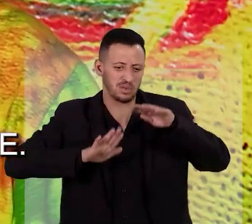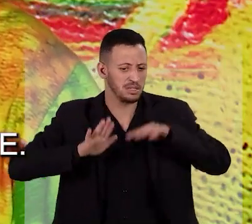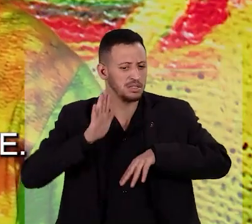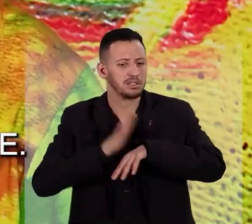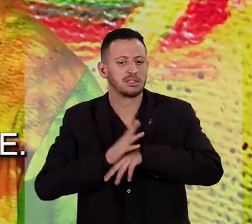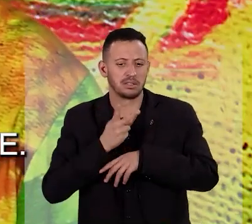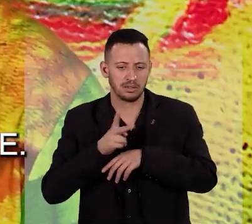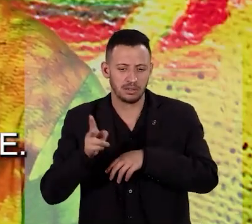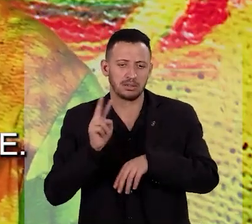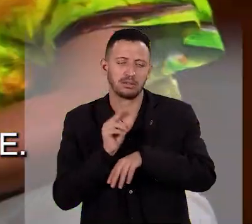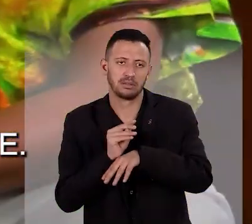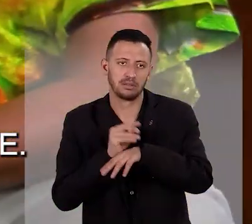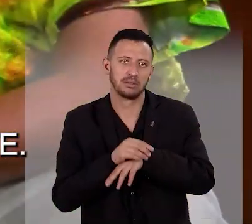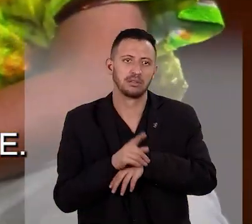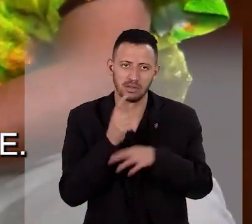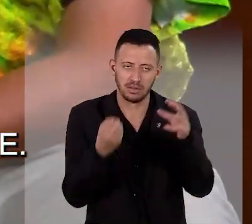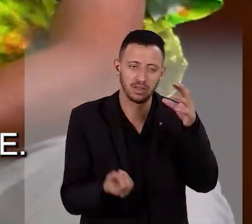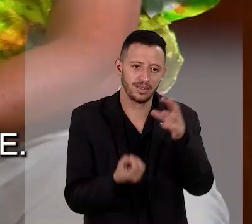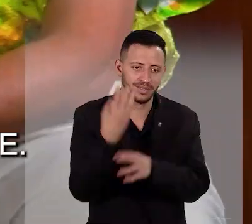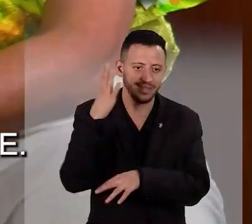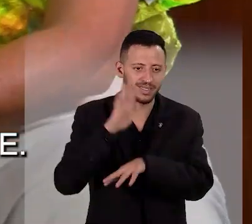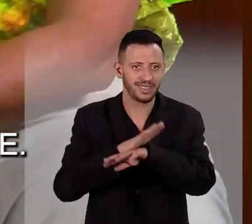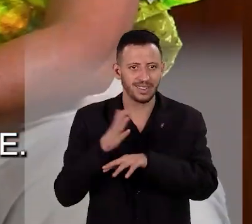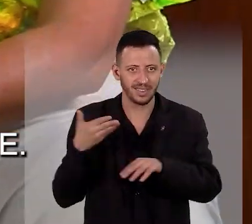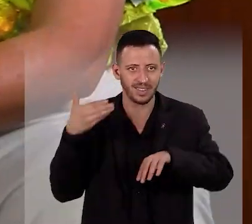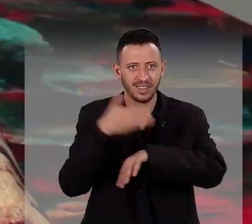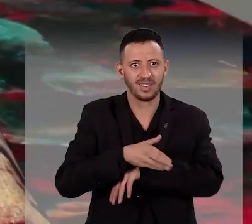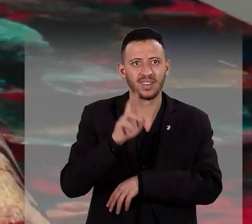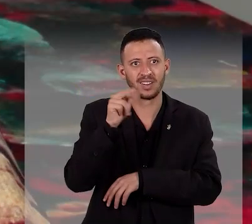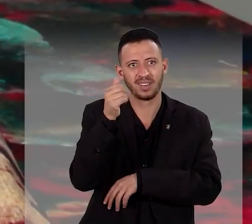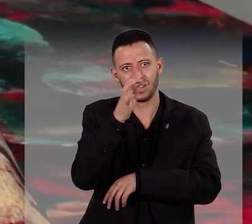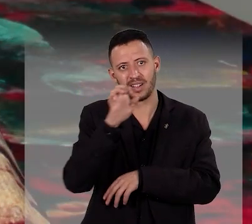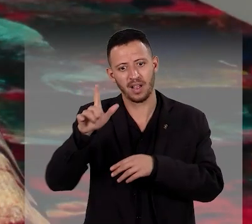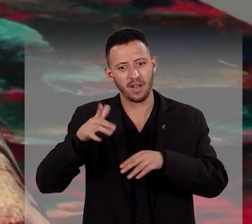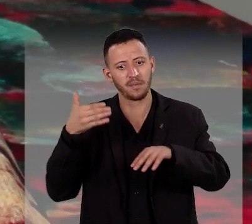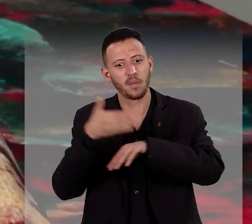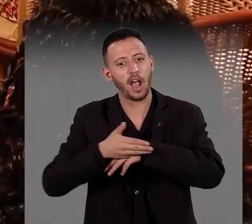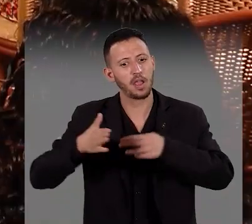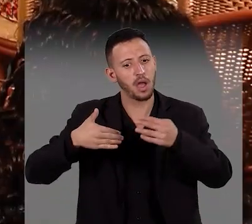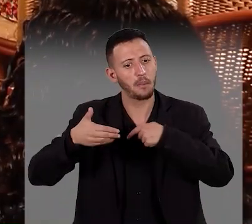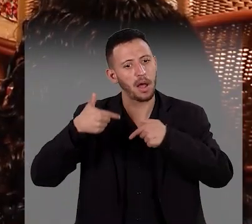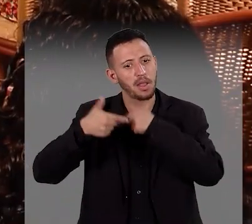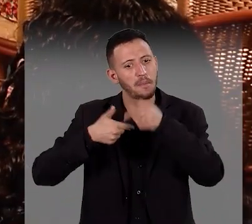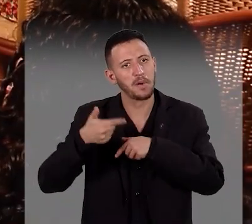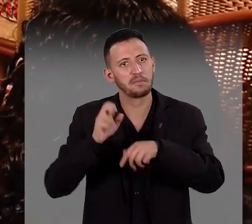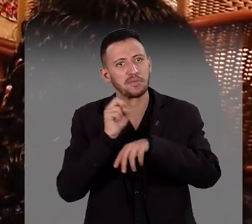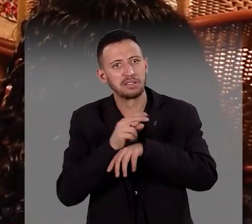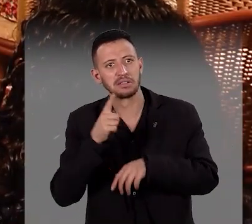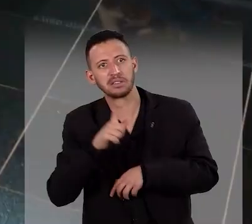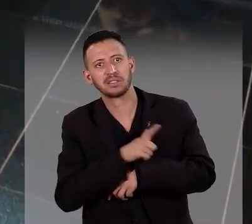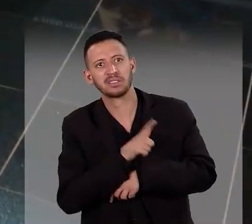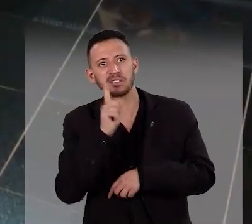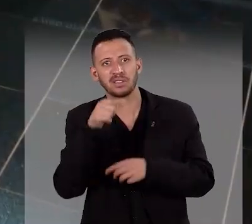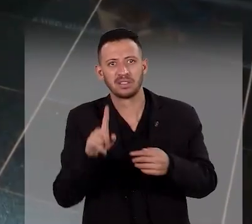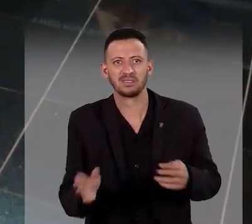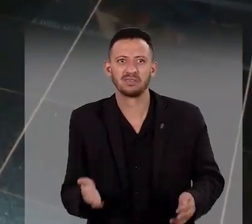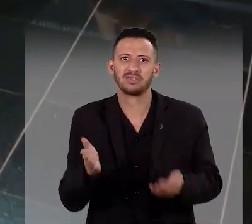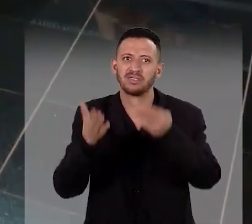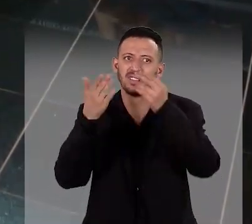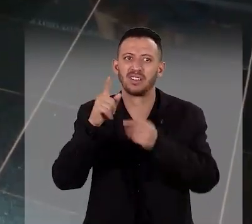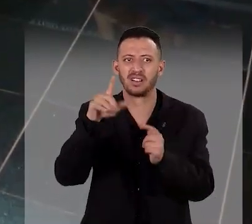um cuidado assim mais constante. Para estimular a criatividade e a entrada de Rafael no mercado de trabalho, Ana Karine